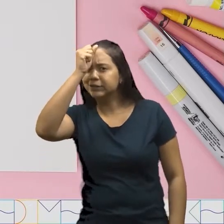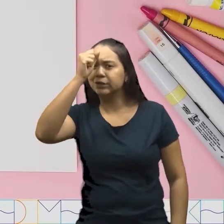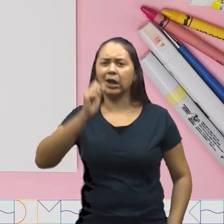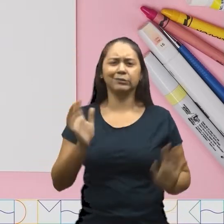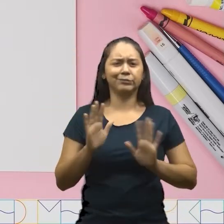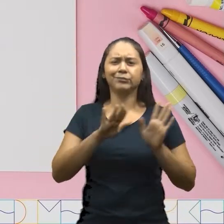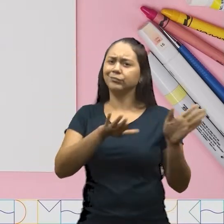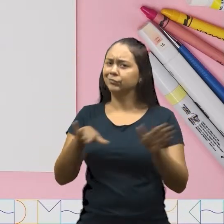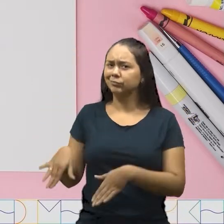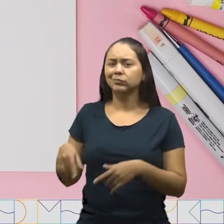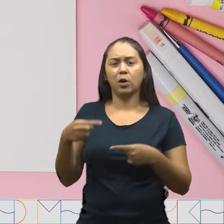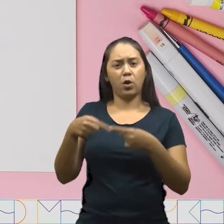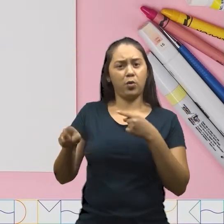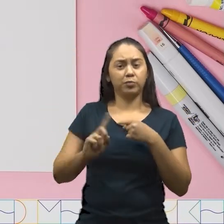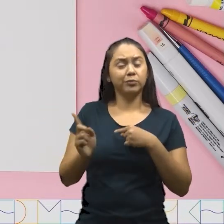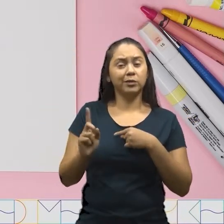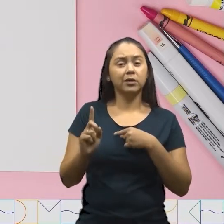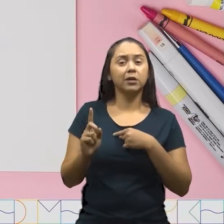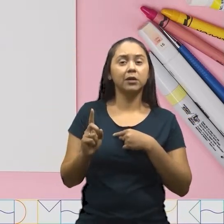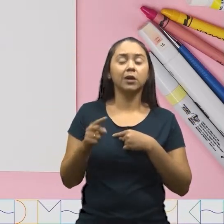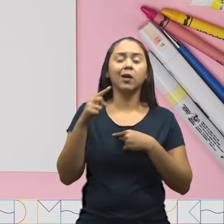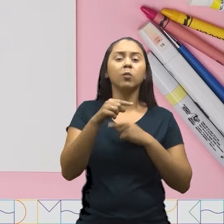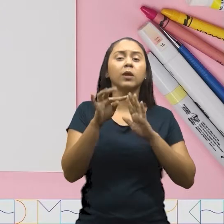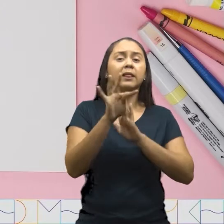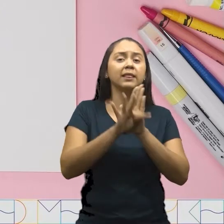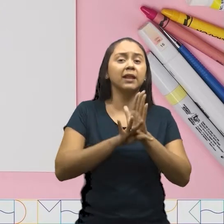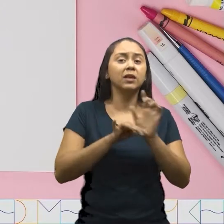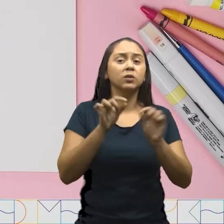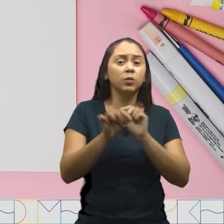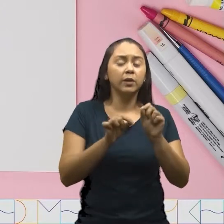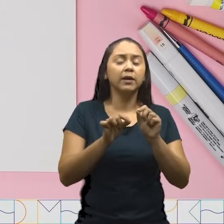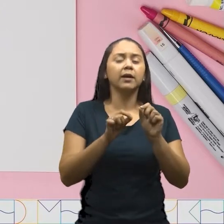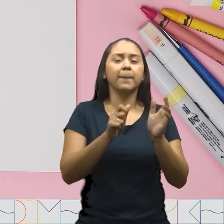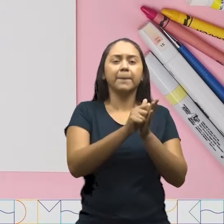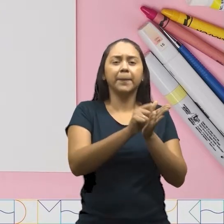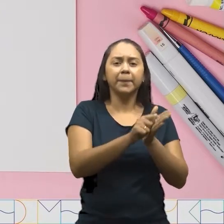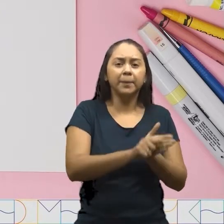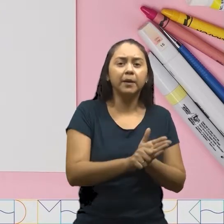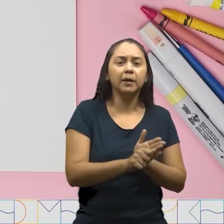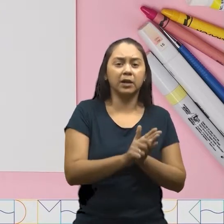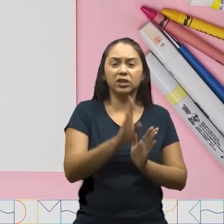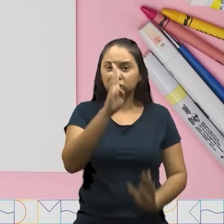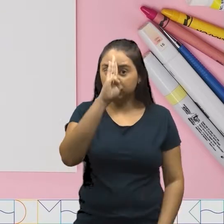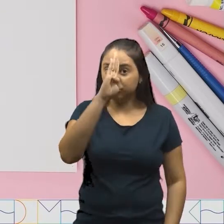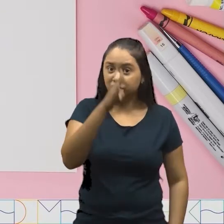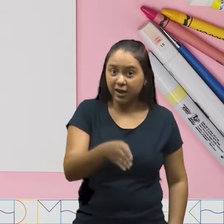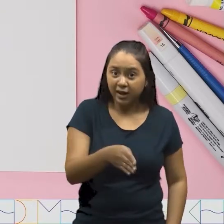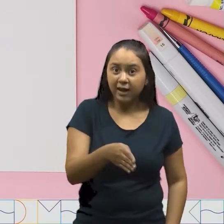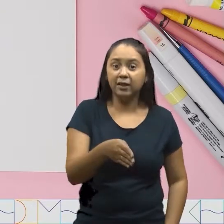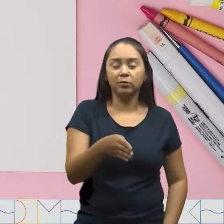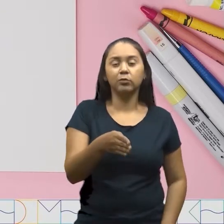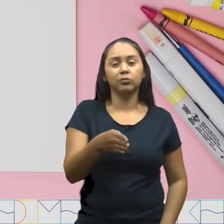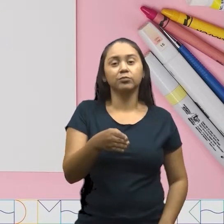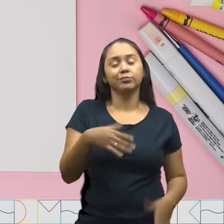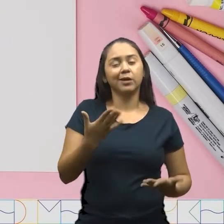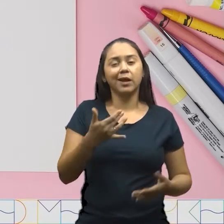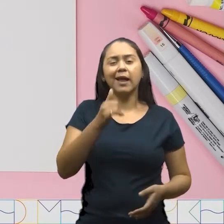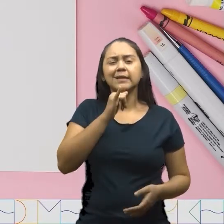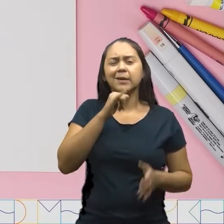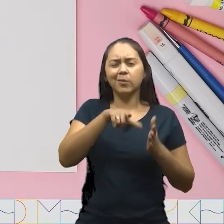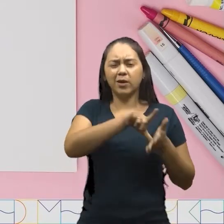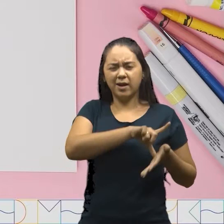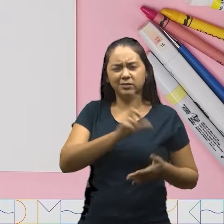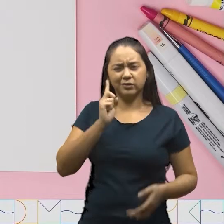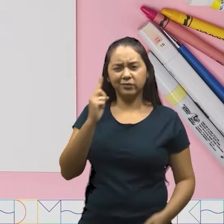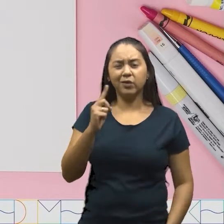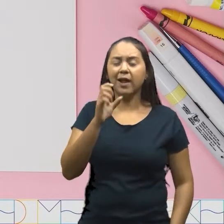e etc. Na verdade, os textos vão ser escritos de forma direta, como no nosso exemplo. A